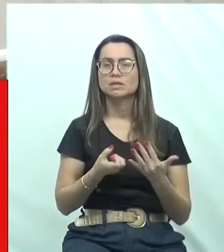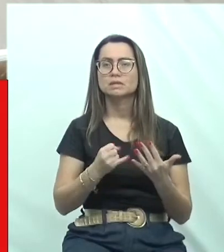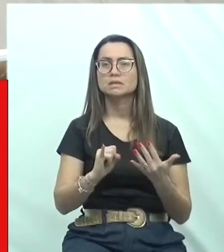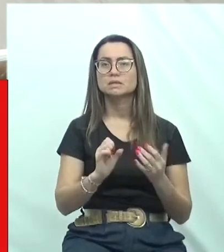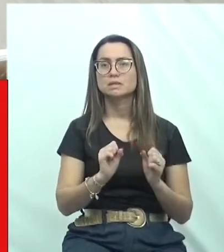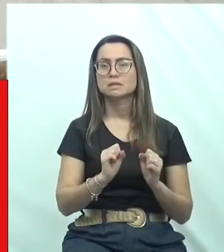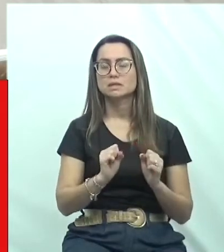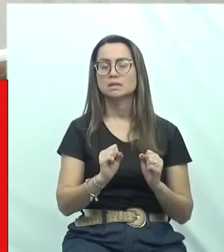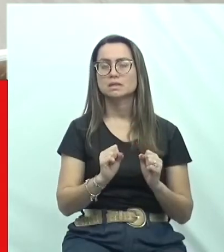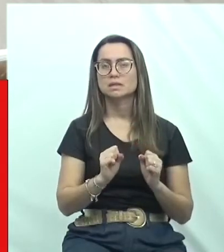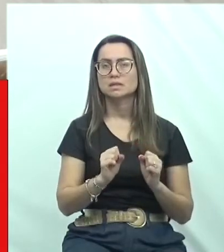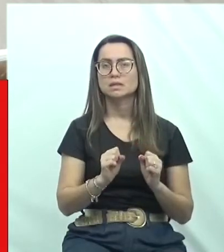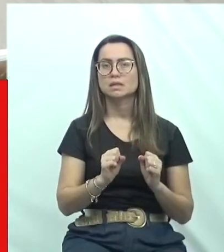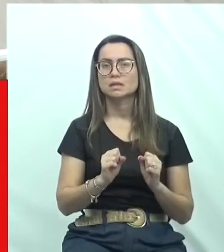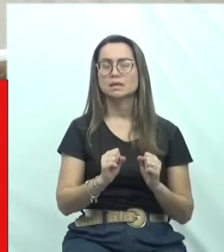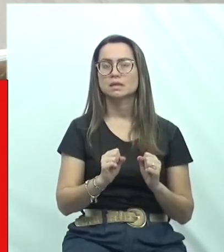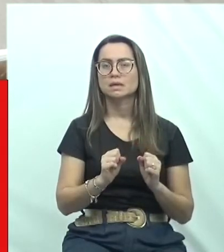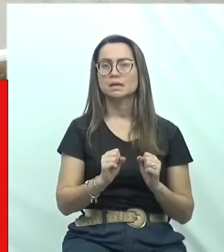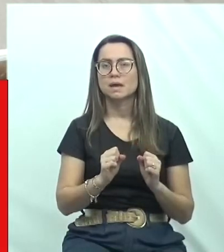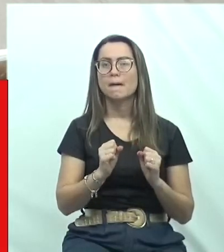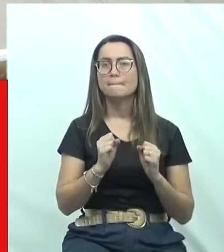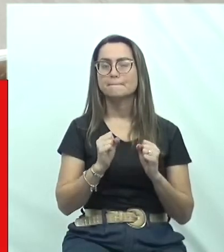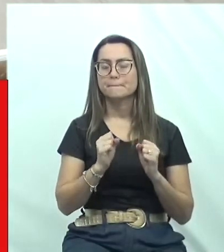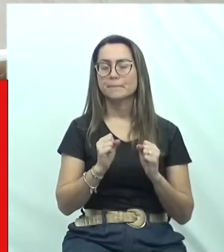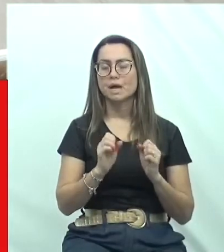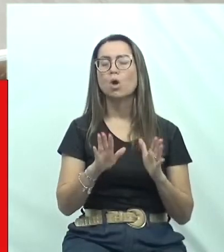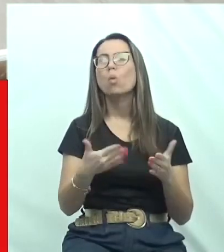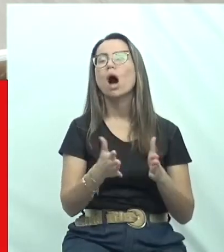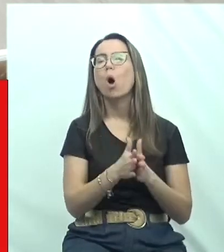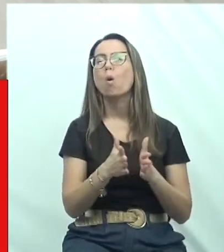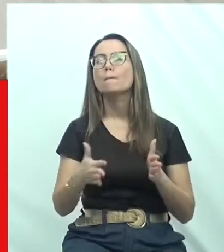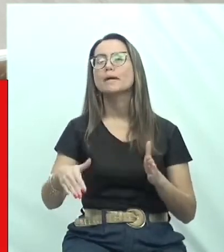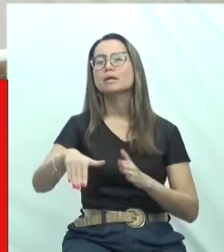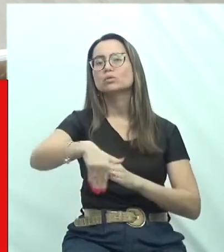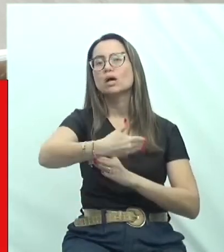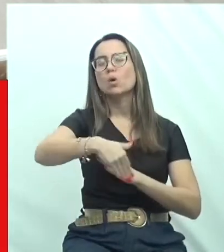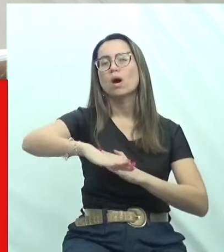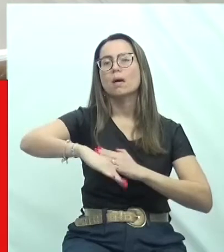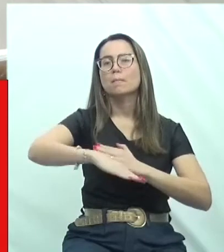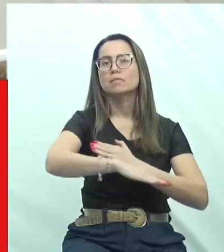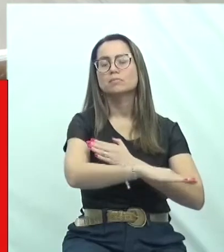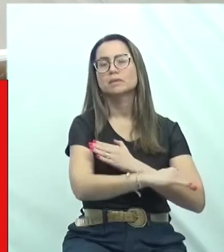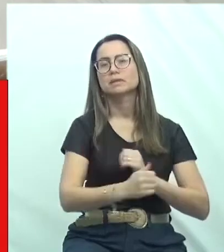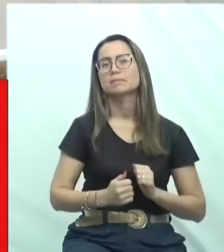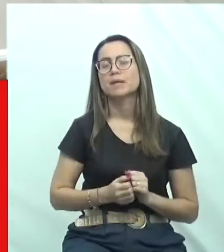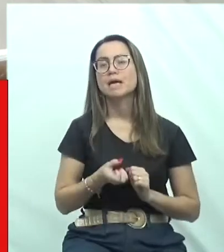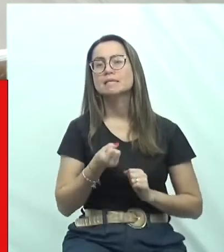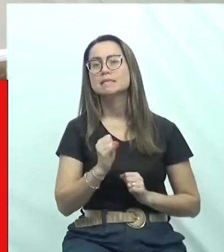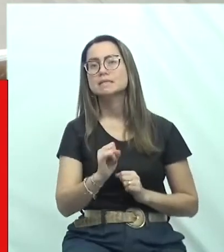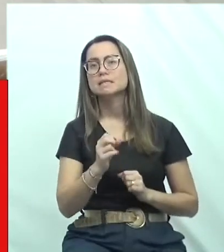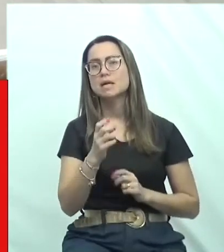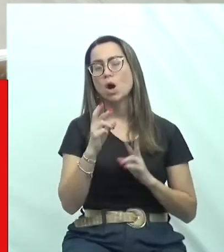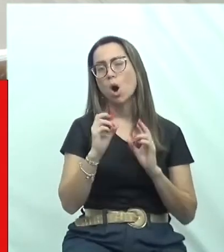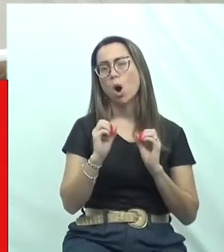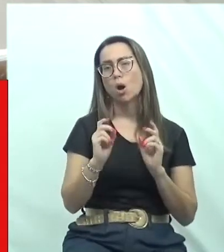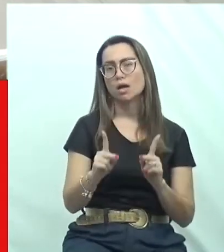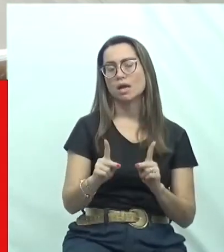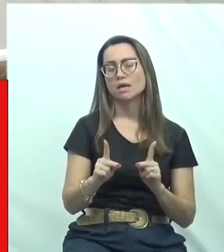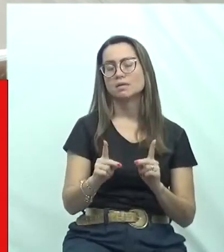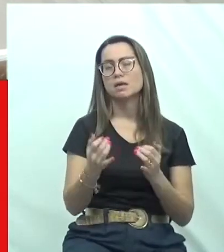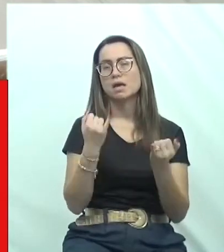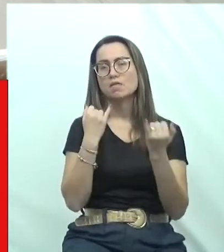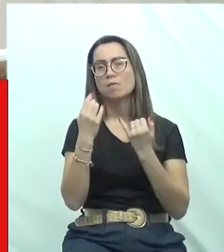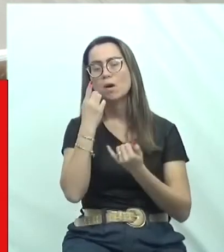previsão para a pavimentação da rua Gelson Lopes, bairro Santo Antônio. Se a resposta for positiva, informar